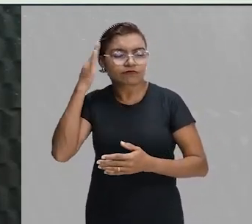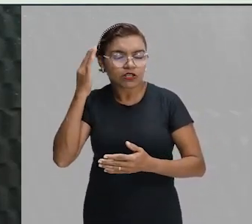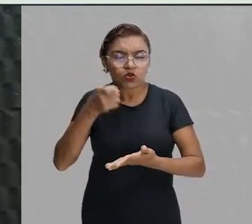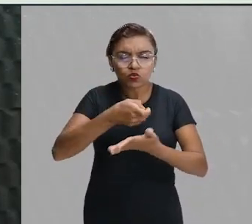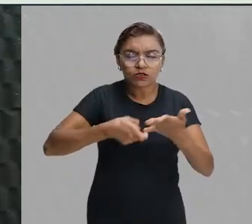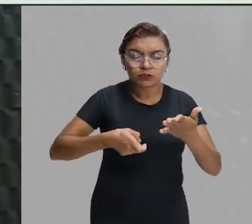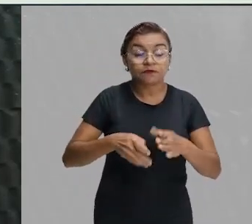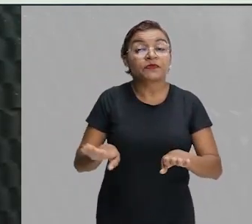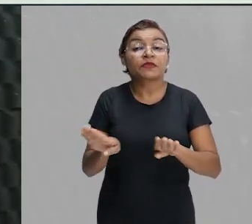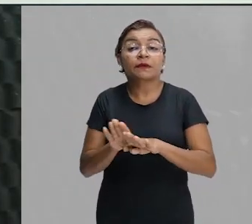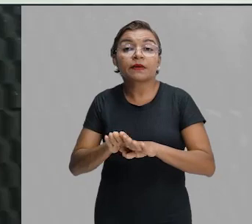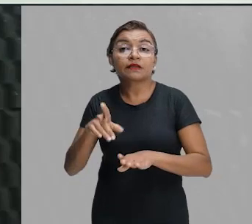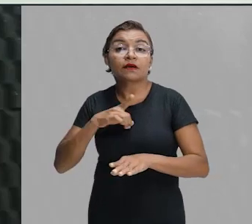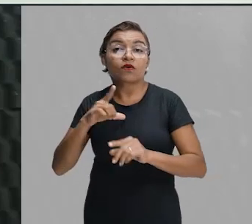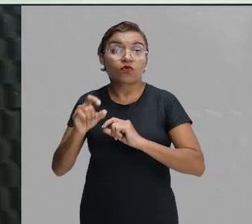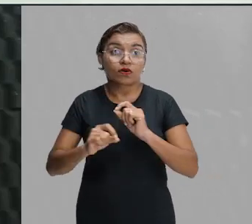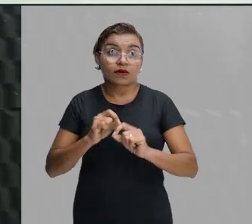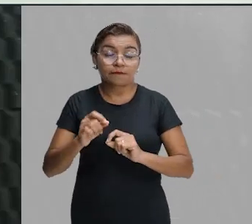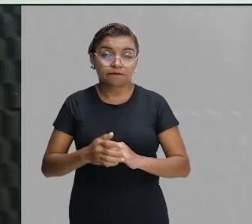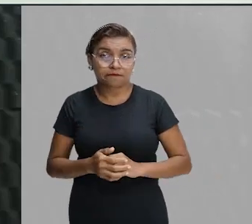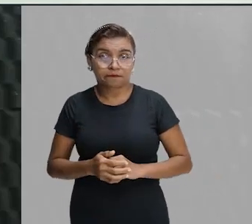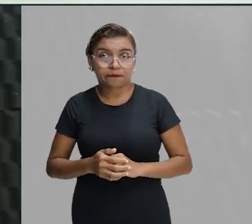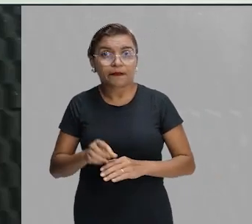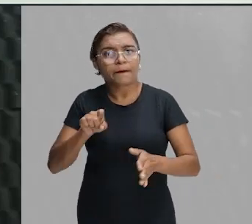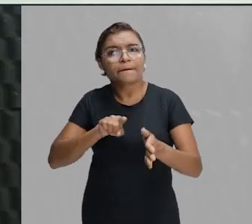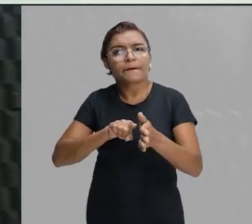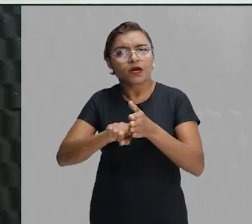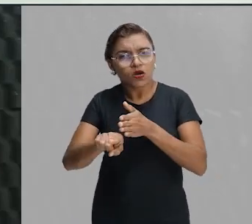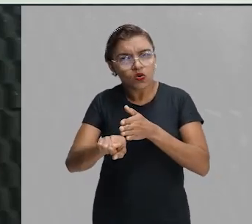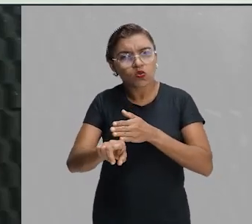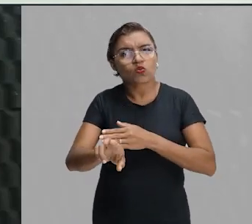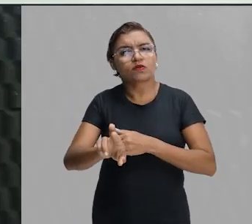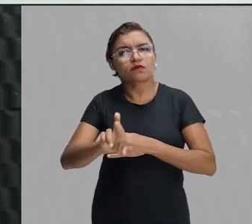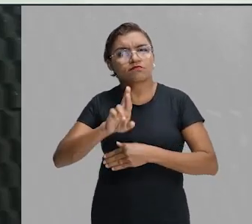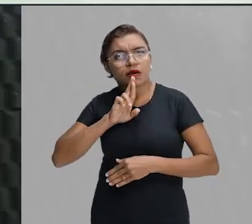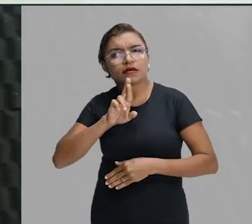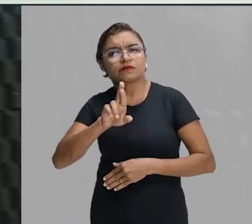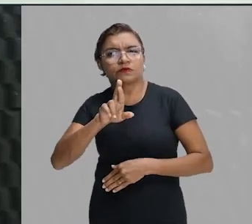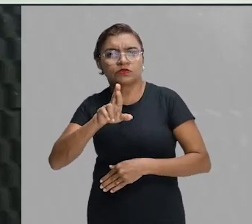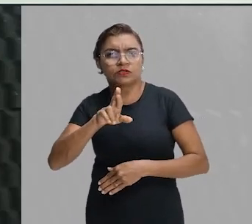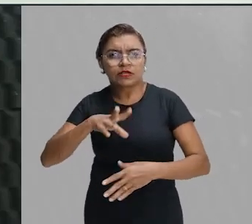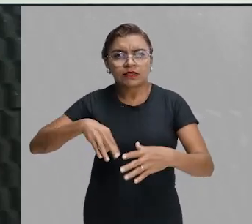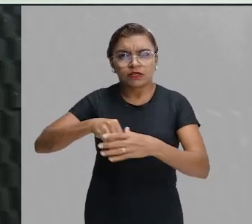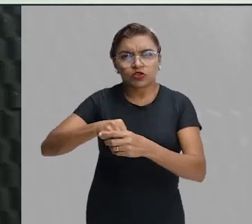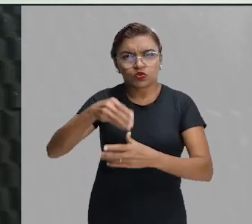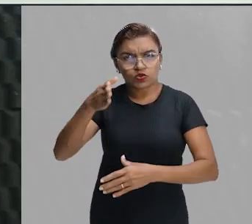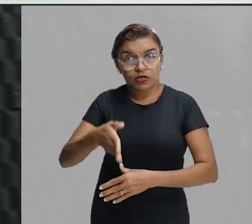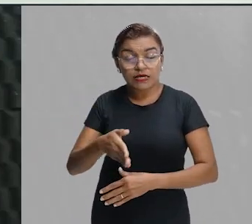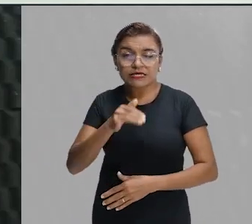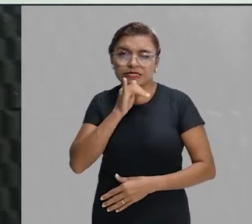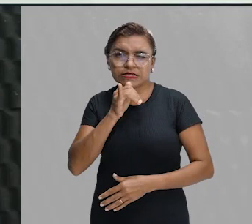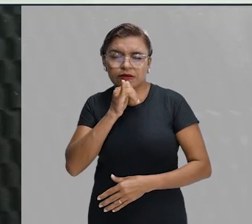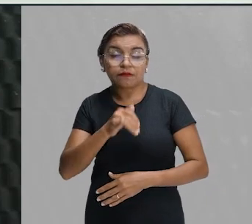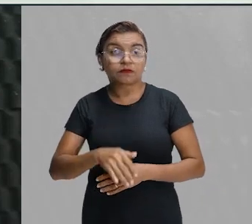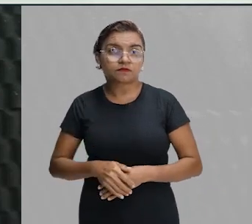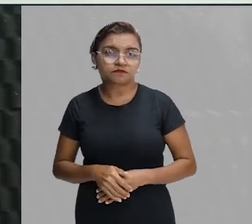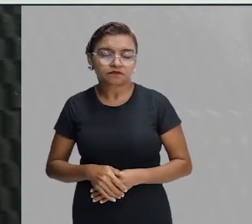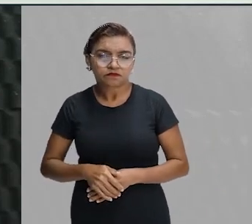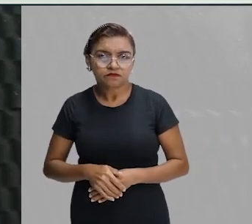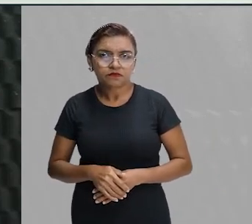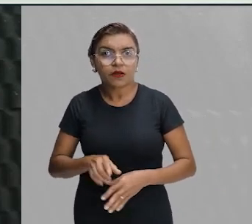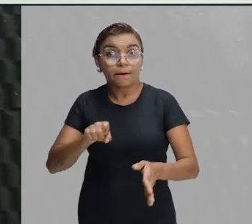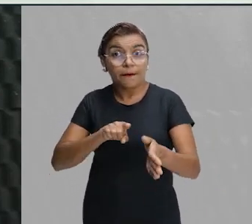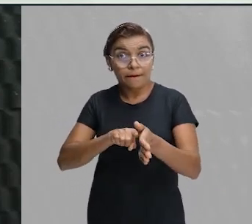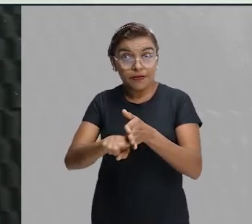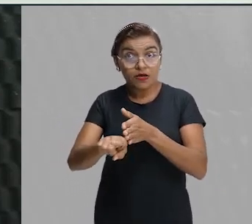Mas eu tenho também aquela famosa pergunta retórica. certo? Se eu estou utilizando uma pergunta